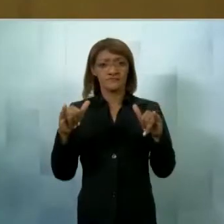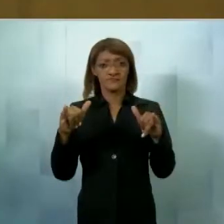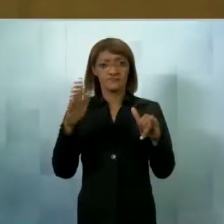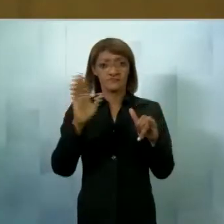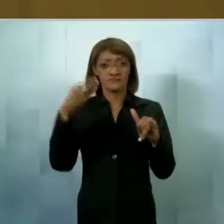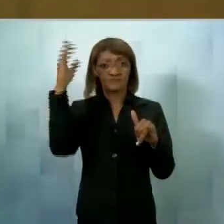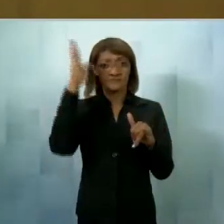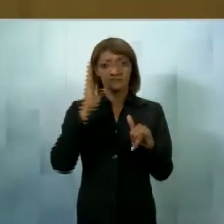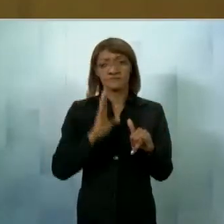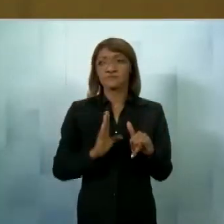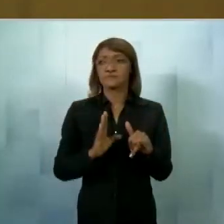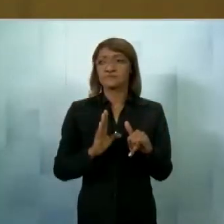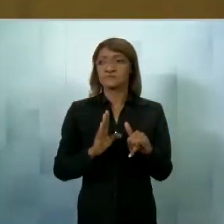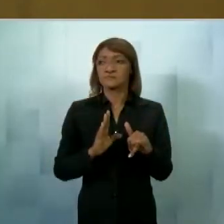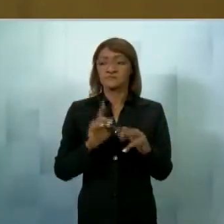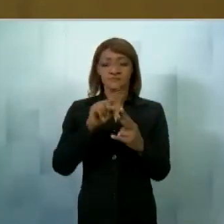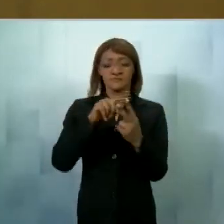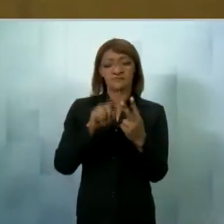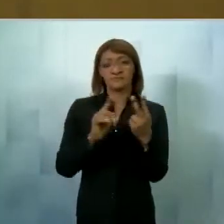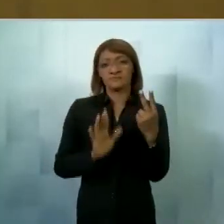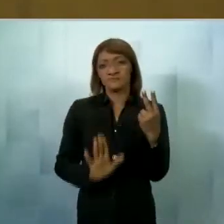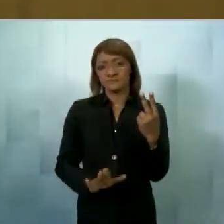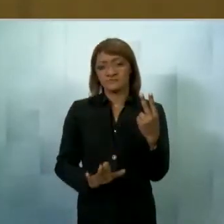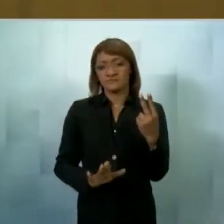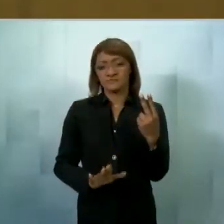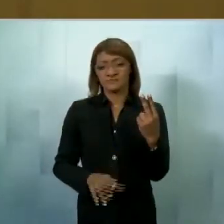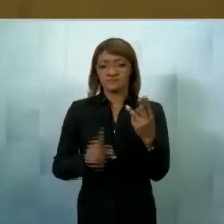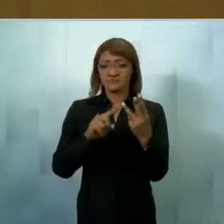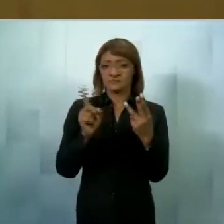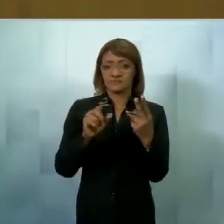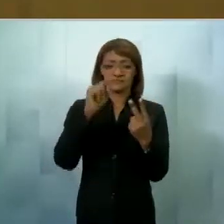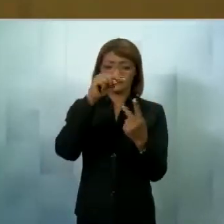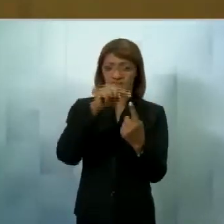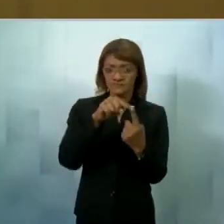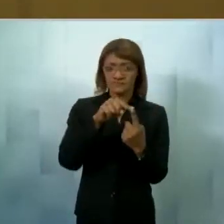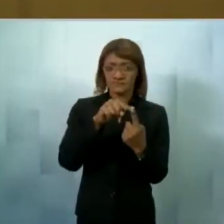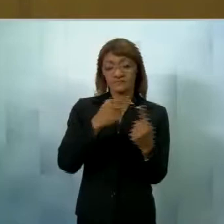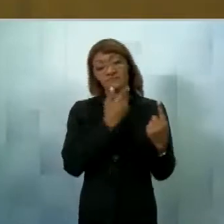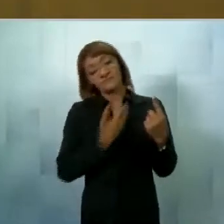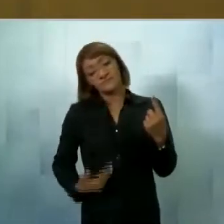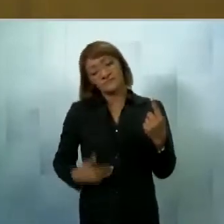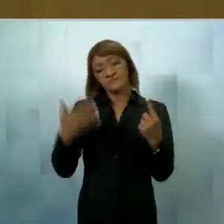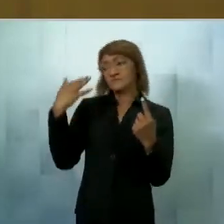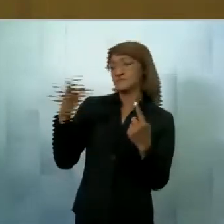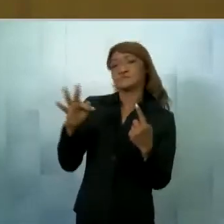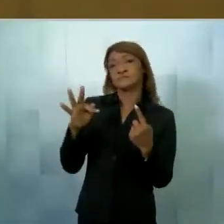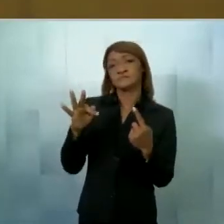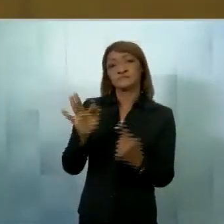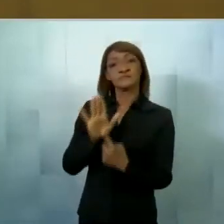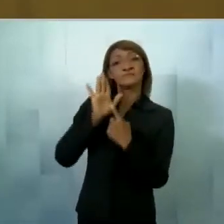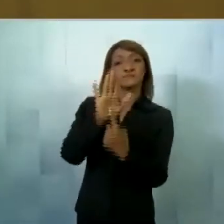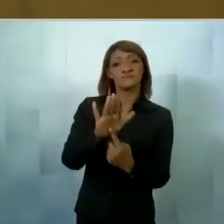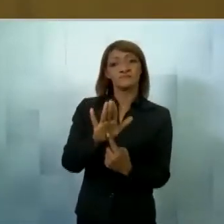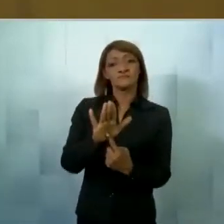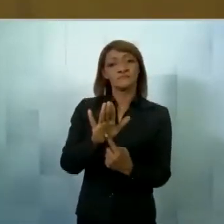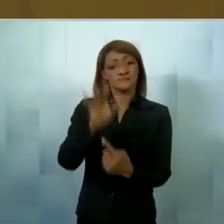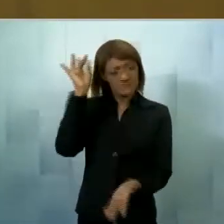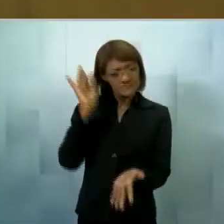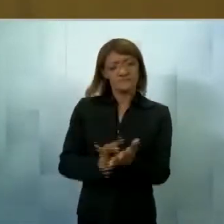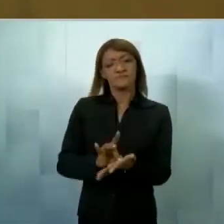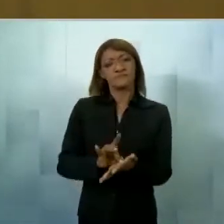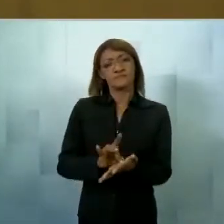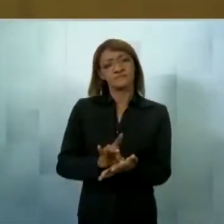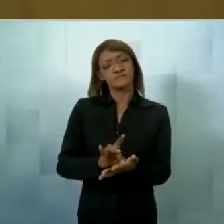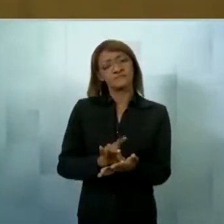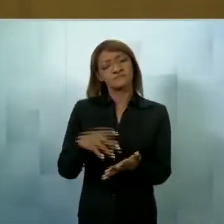tem duas coisas vão acontecer, não acontecerão três. Uma, ou o governo federal aponta uma investigação mostrando